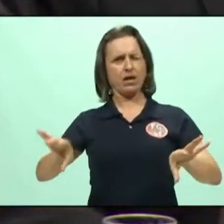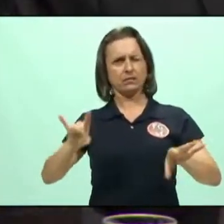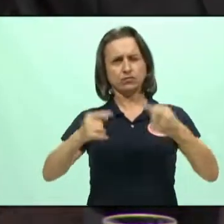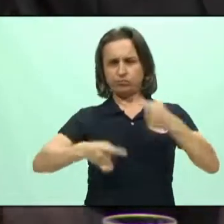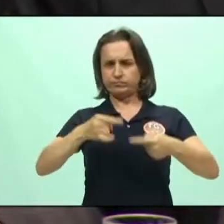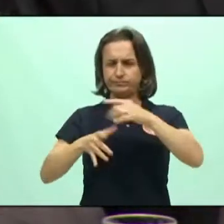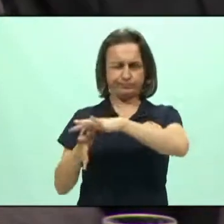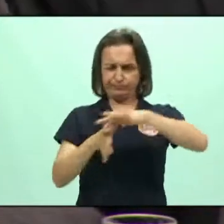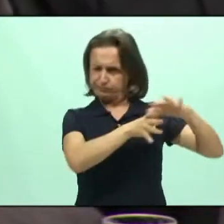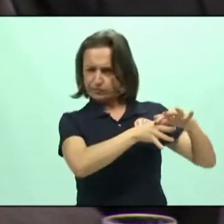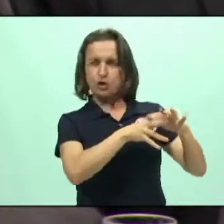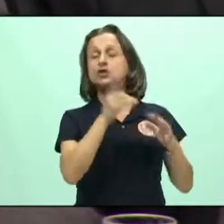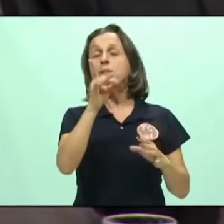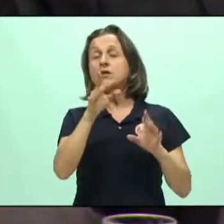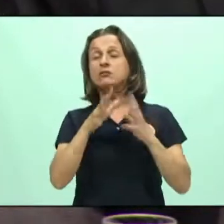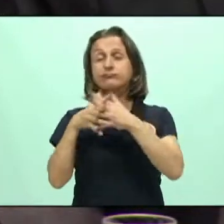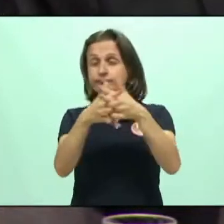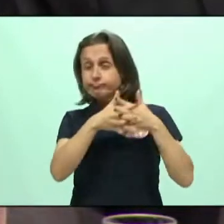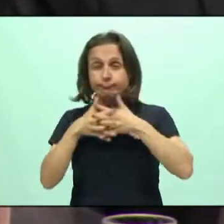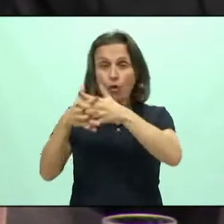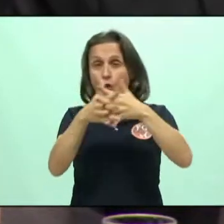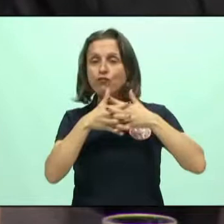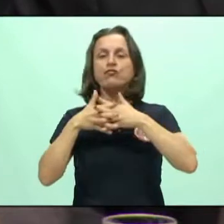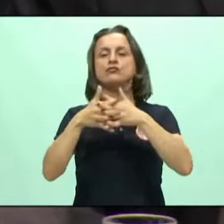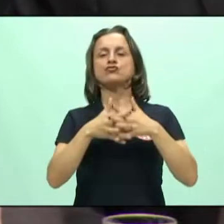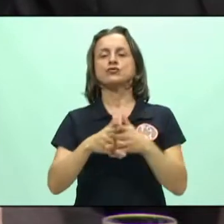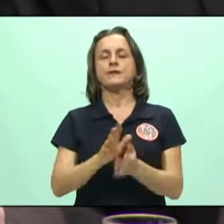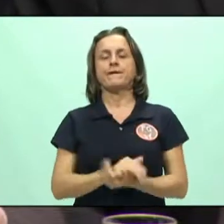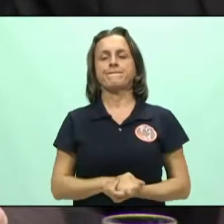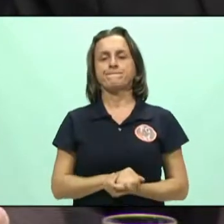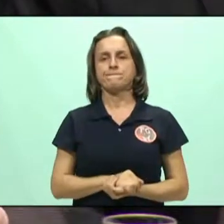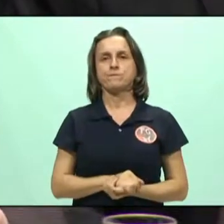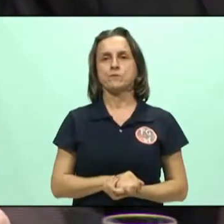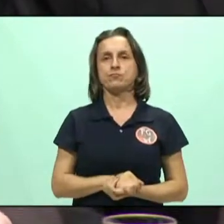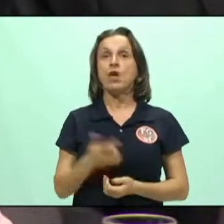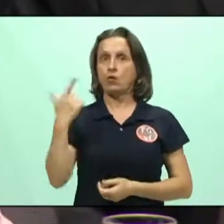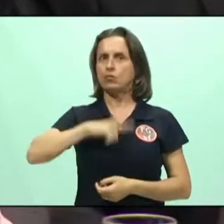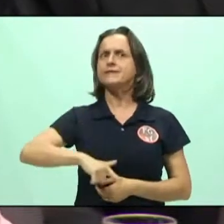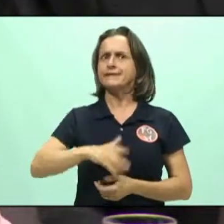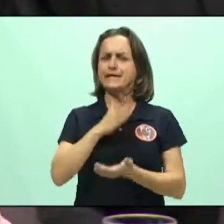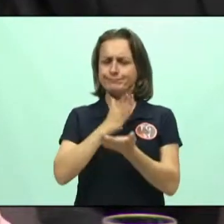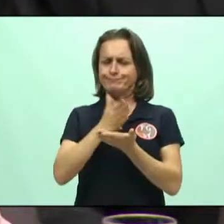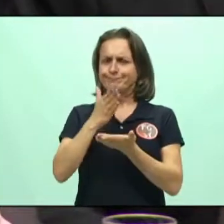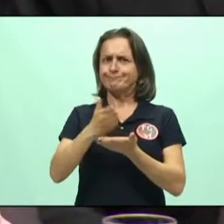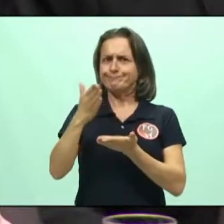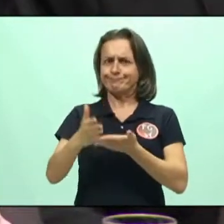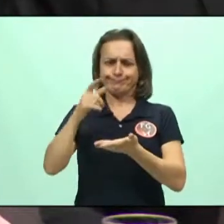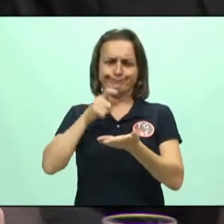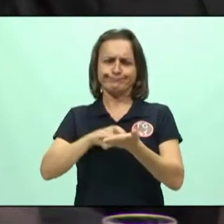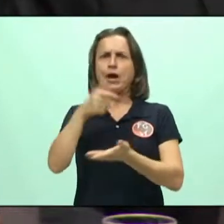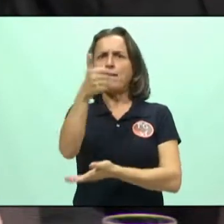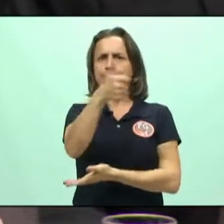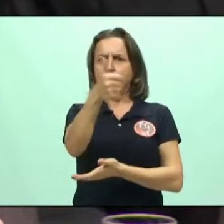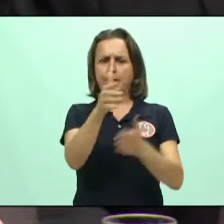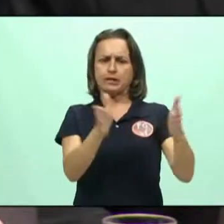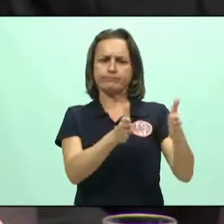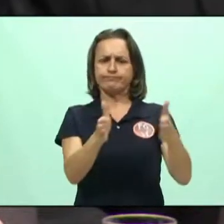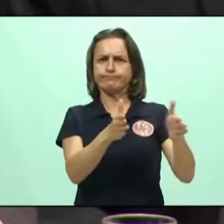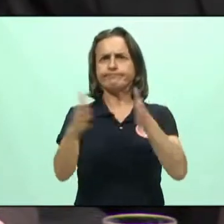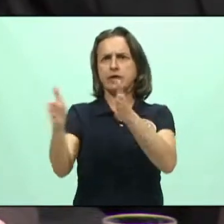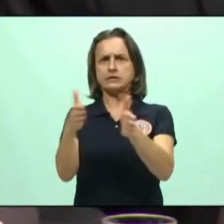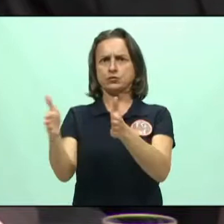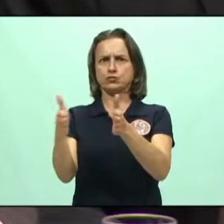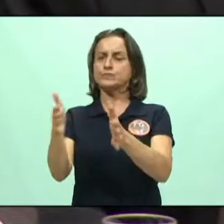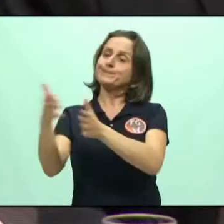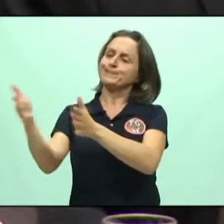discurso para a gente não embolar as coisas porque ele dá para separar no mínimo numas três partes primeira delas é técnica né houve uma licitação